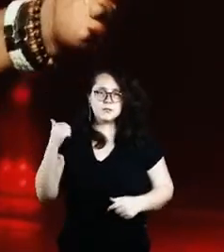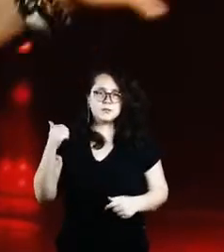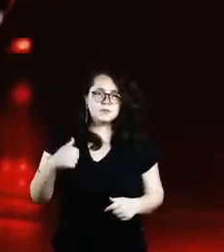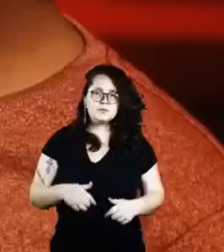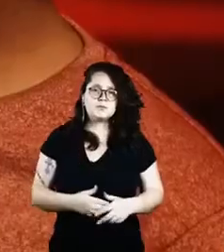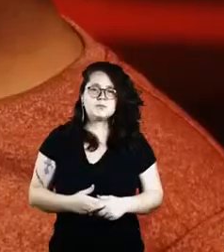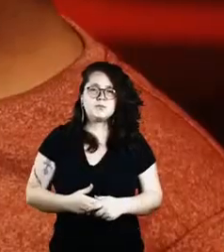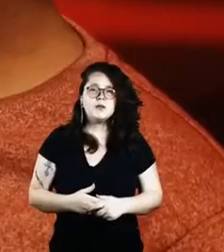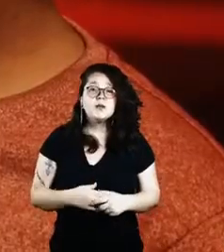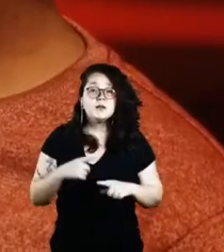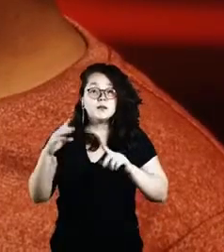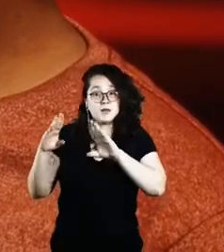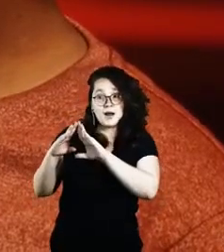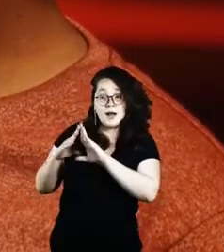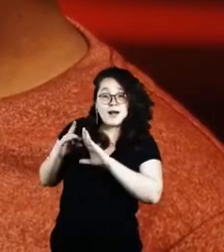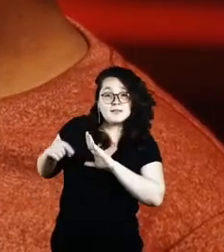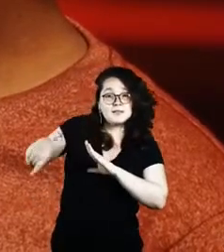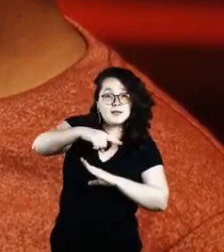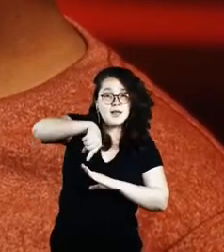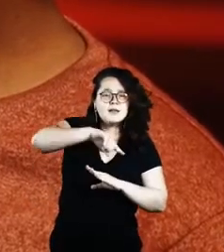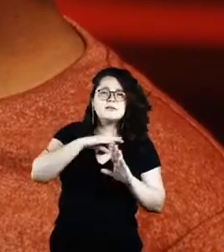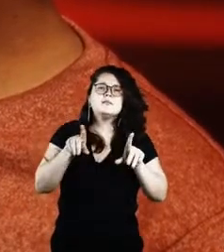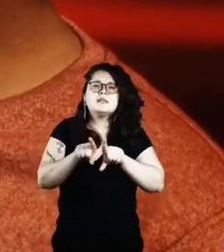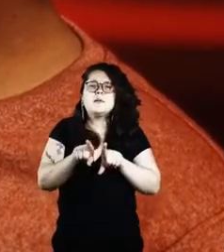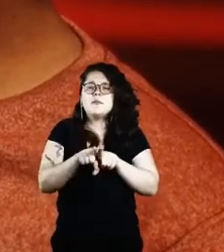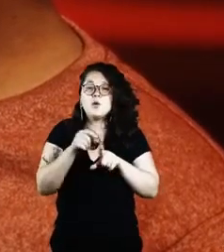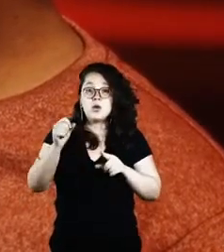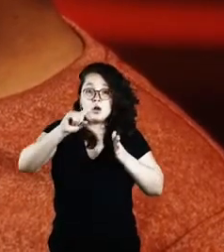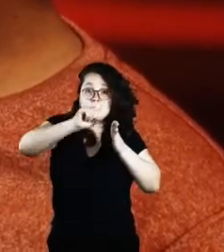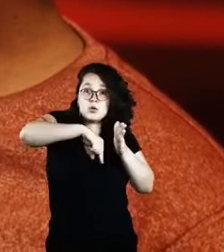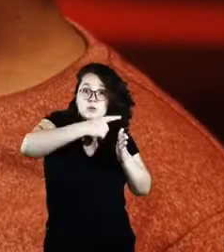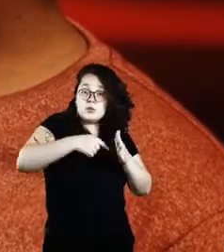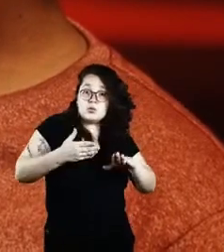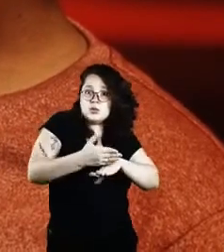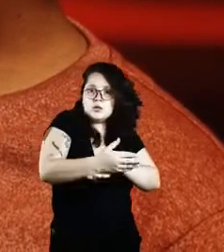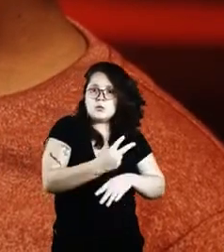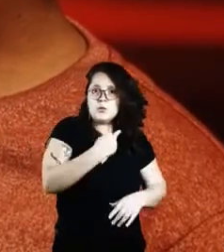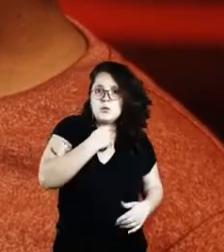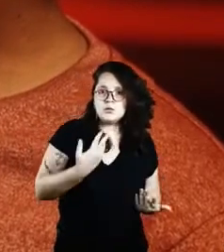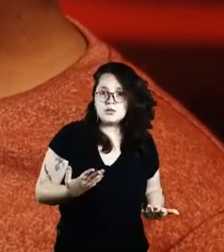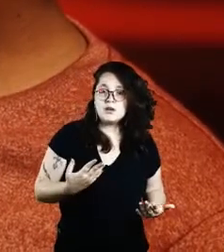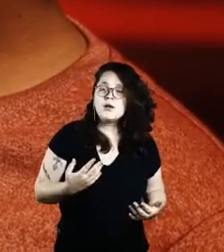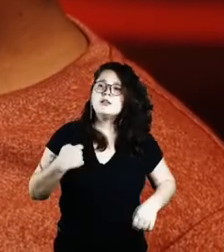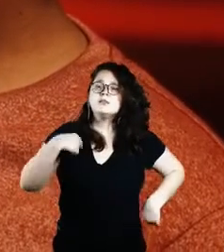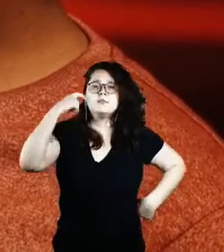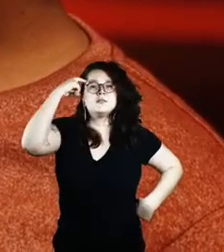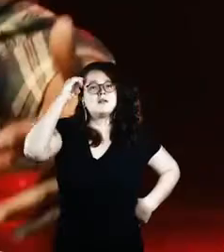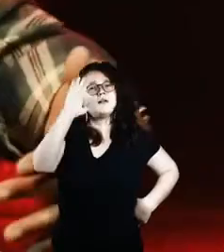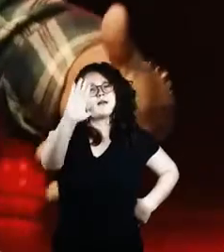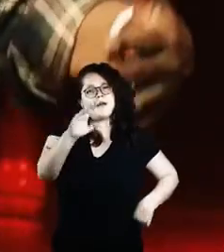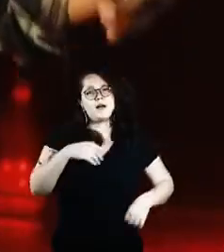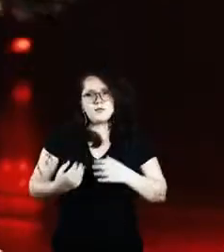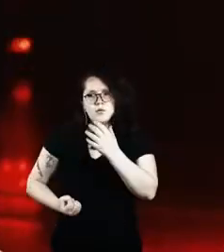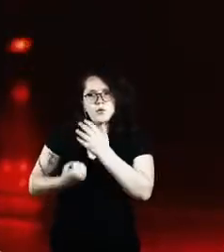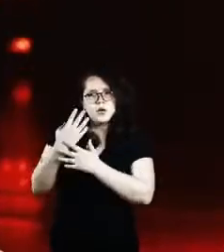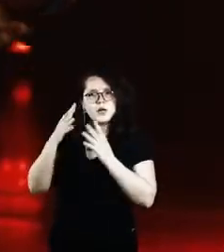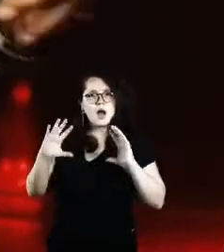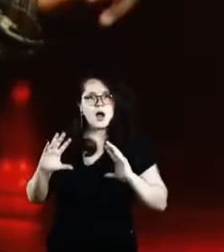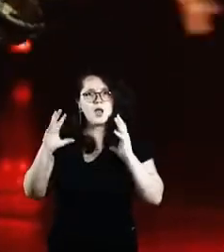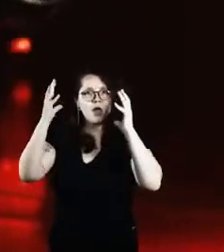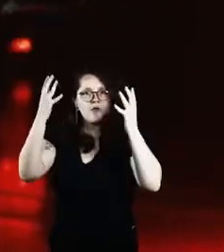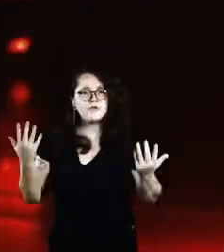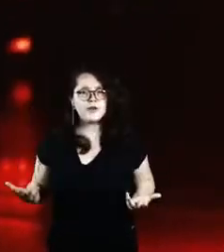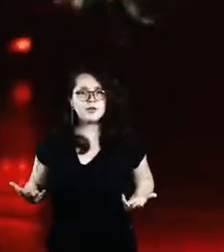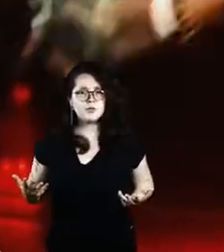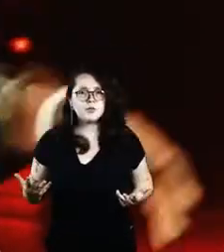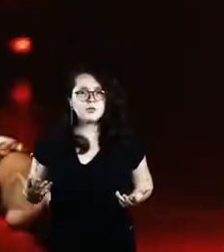pessoal, já ficava meio chato, era proibido. Então nós criamos um evento, uma festinha, para levar